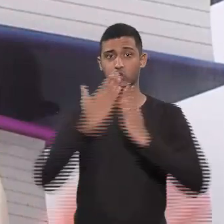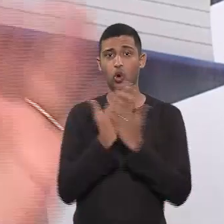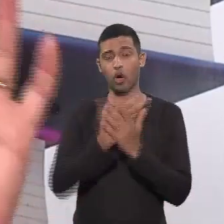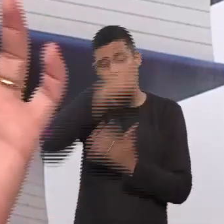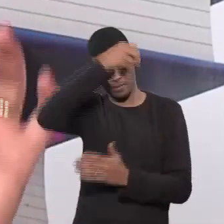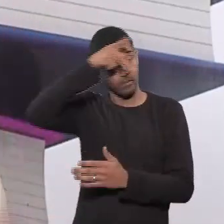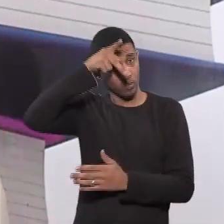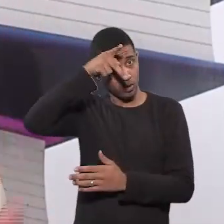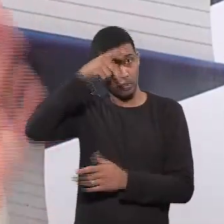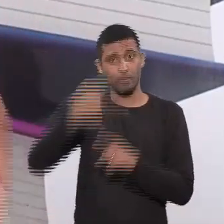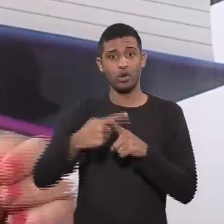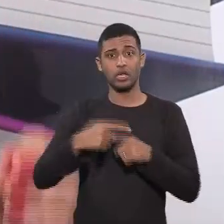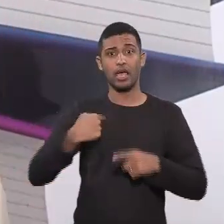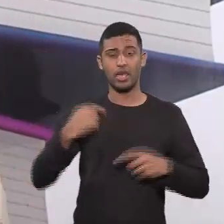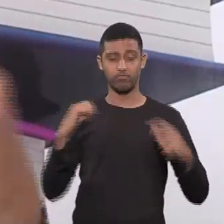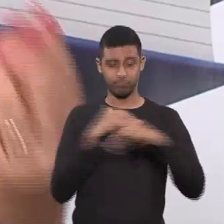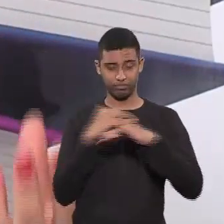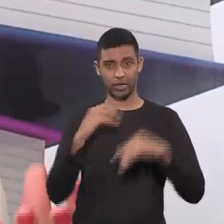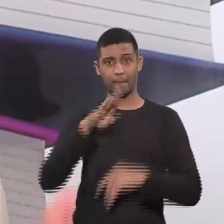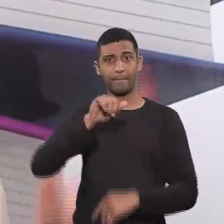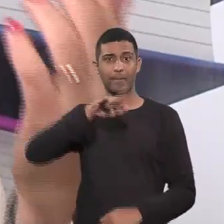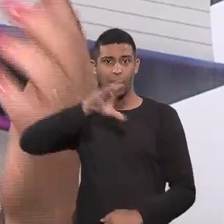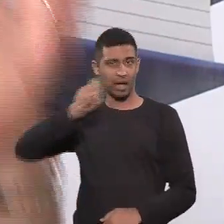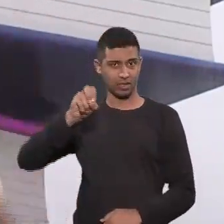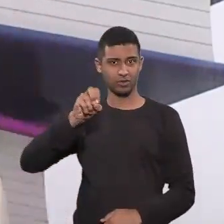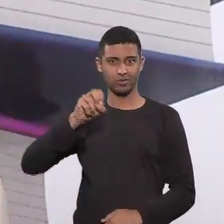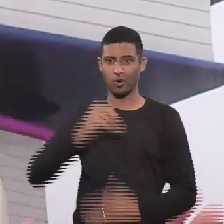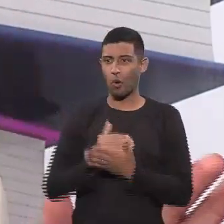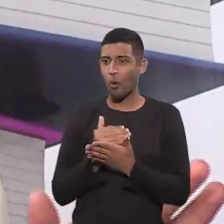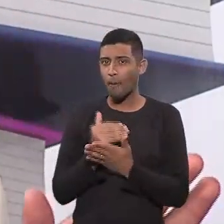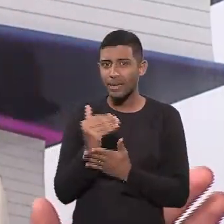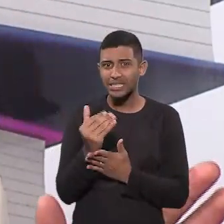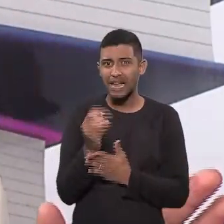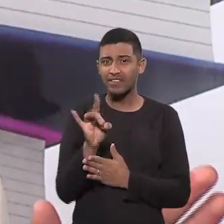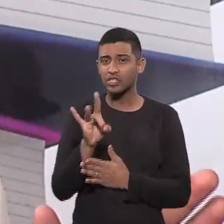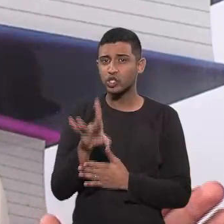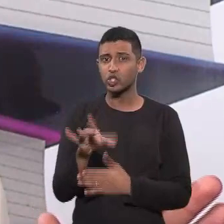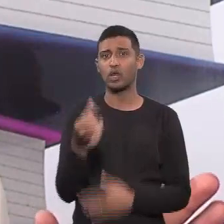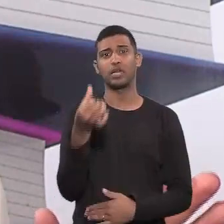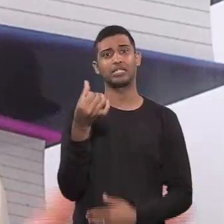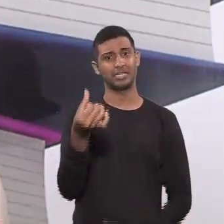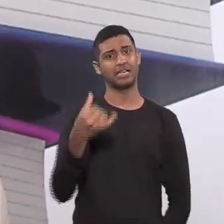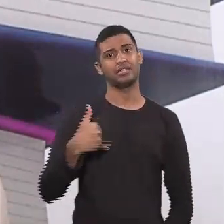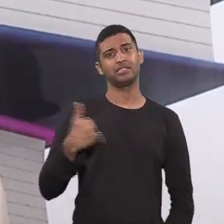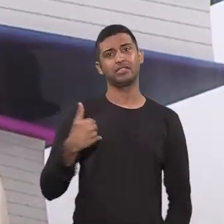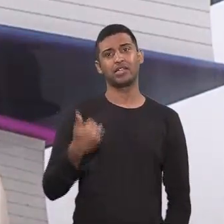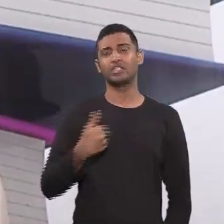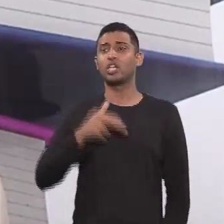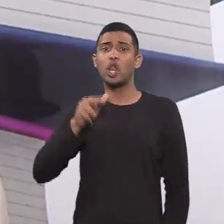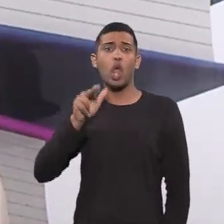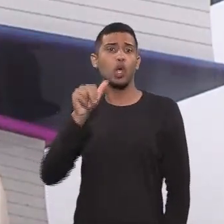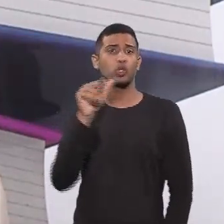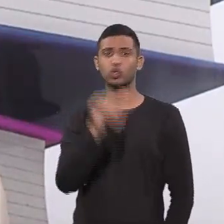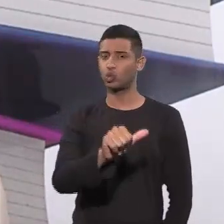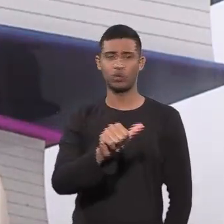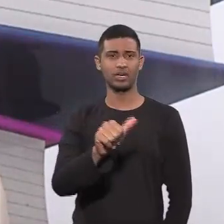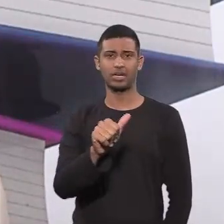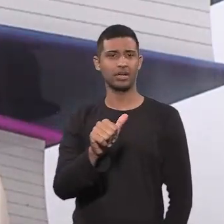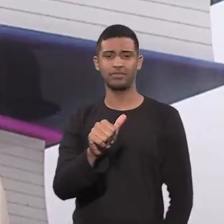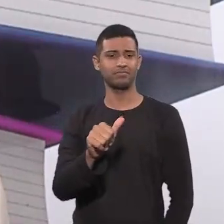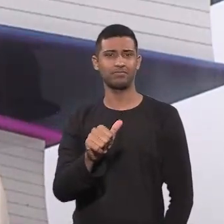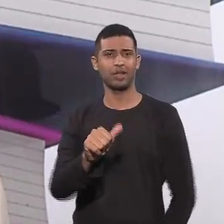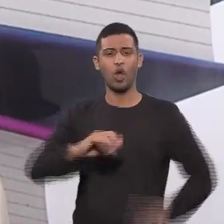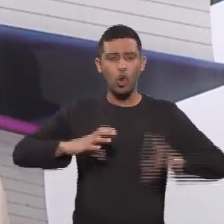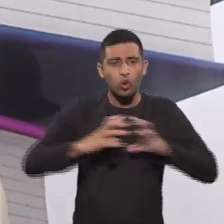essa idade lá no meu bairro que começava já direto para as classes especiais. Então, ele nunca foi incluído em sala